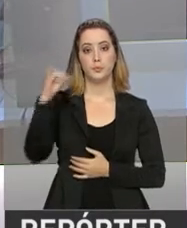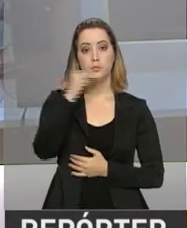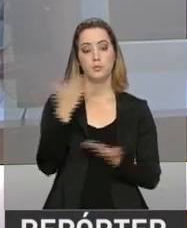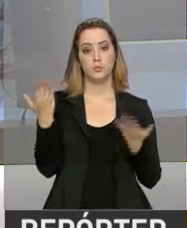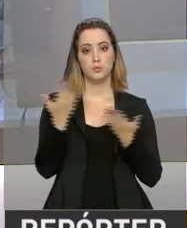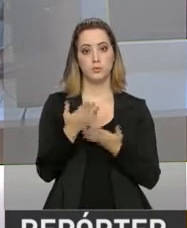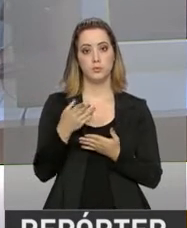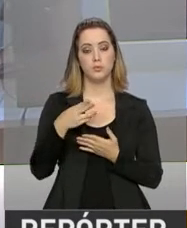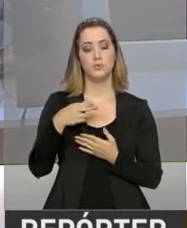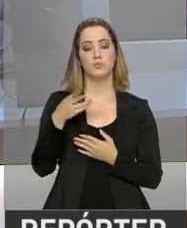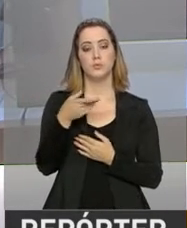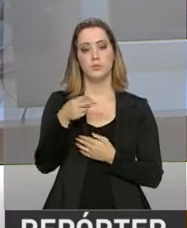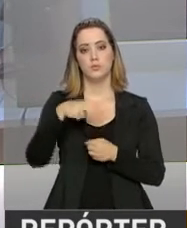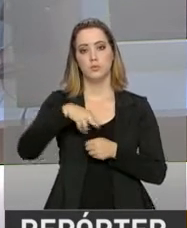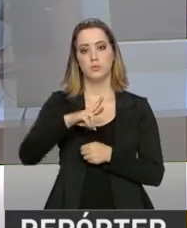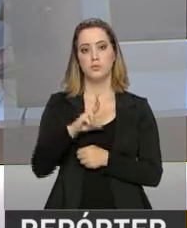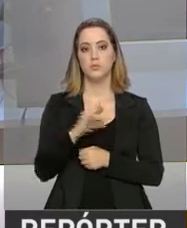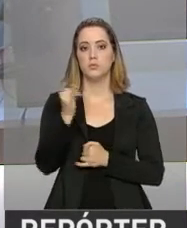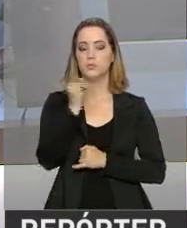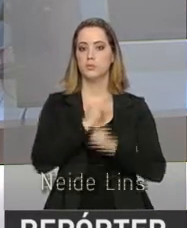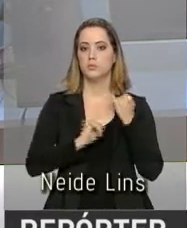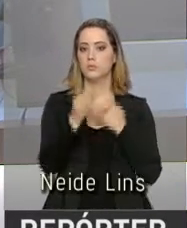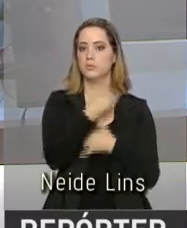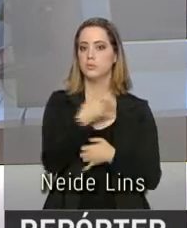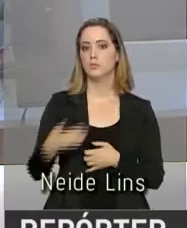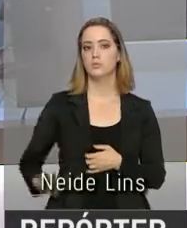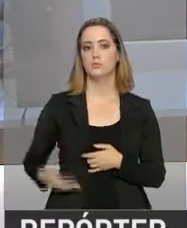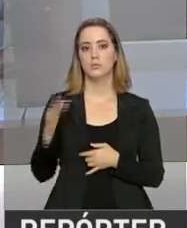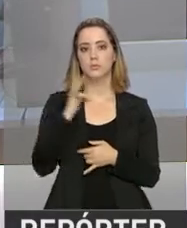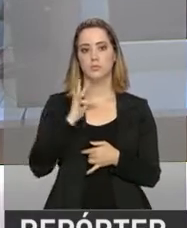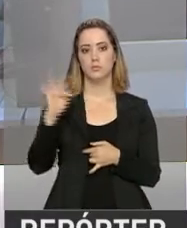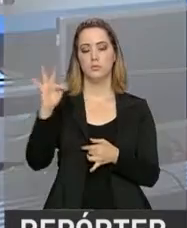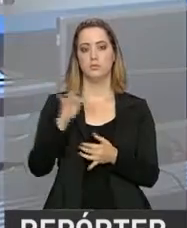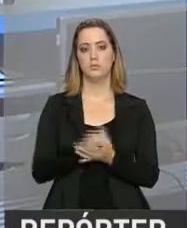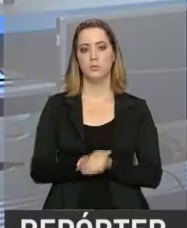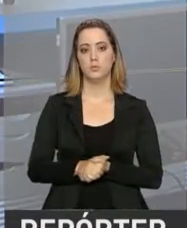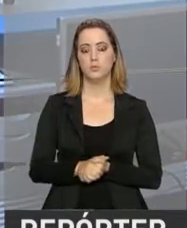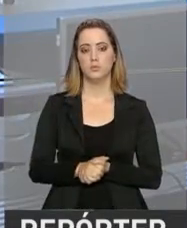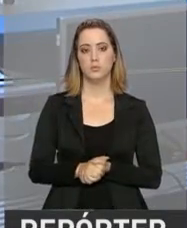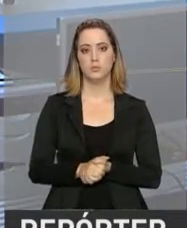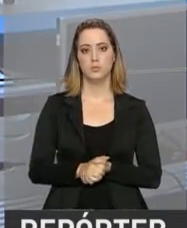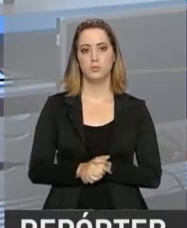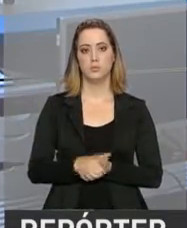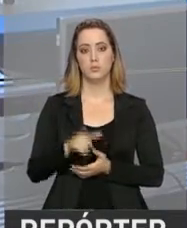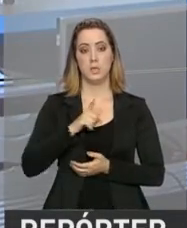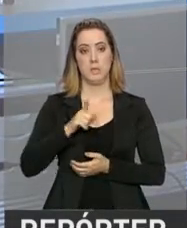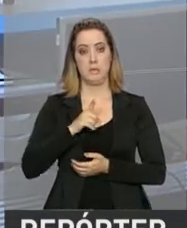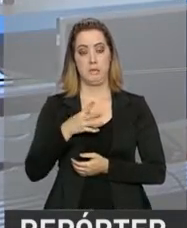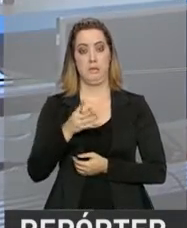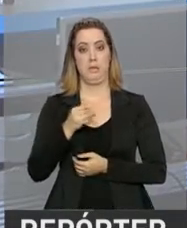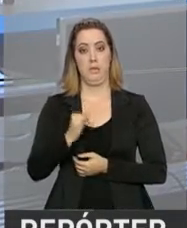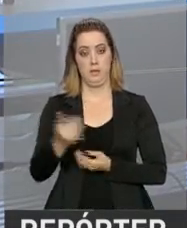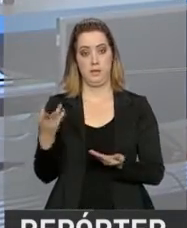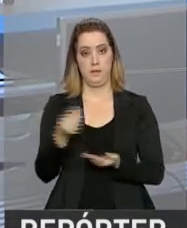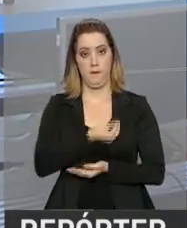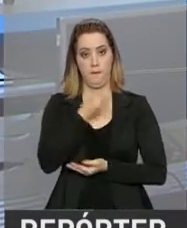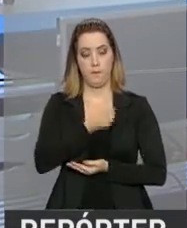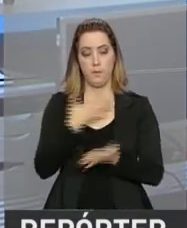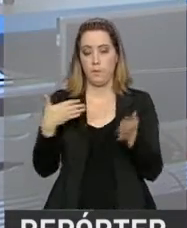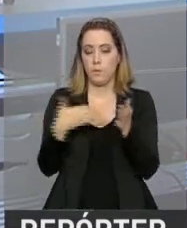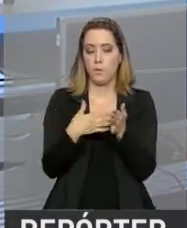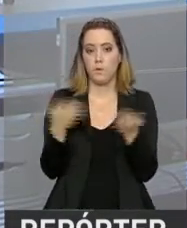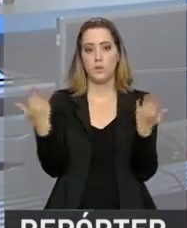Olá, estamos de volta com o repórter NBR e as notícias do governo federal. Se estivesse vivo, o Ulisses